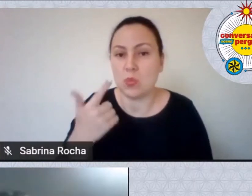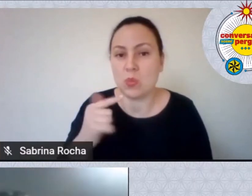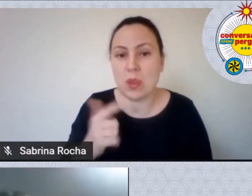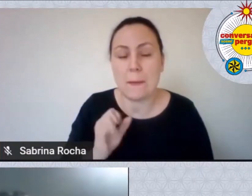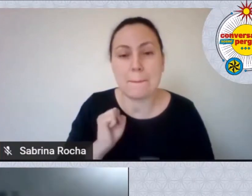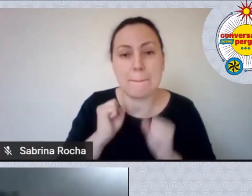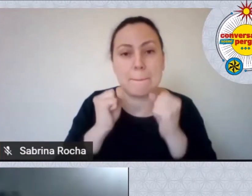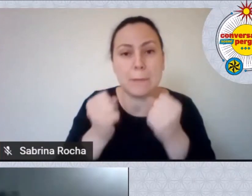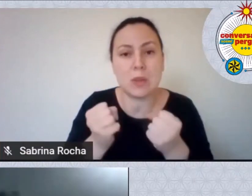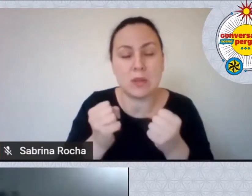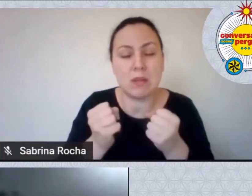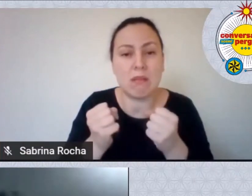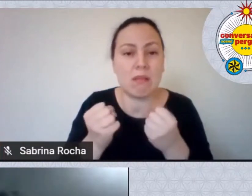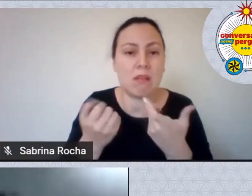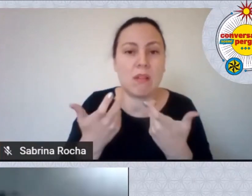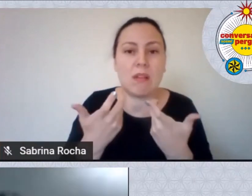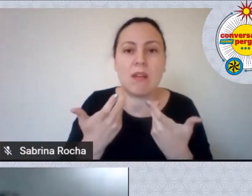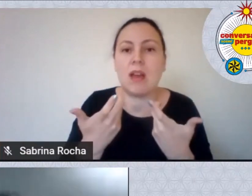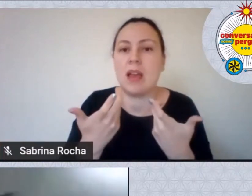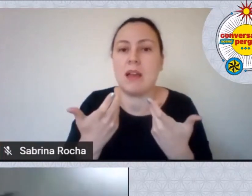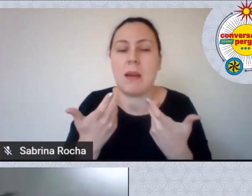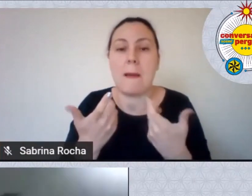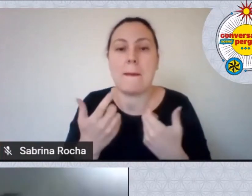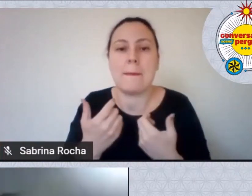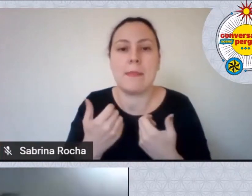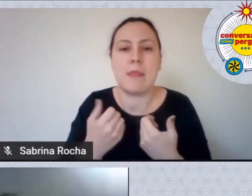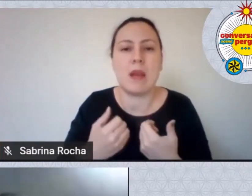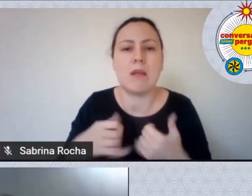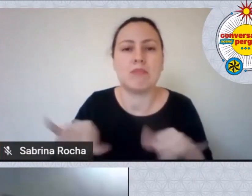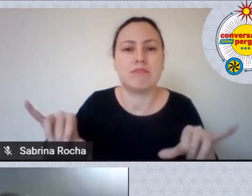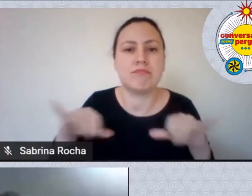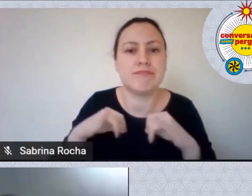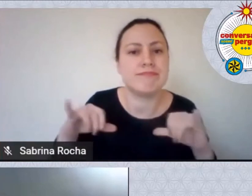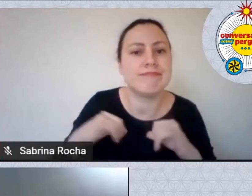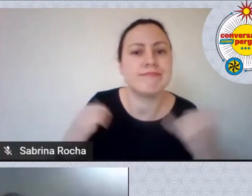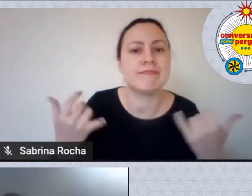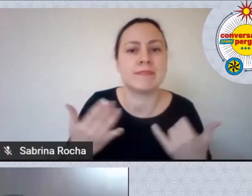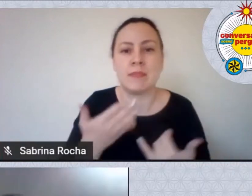poderes ilimitados para se sacrificar e para renunciar,